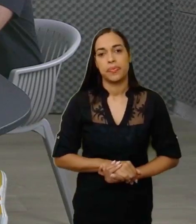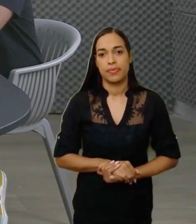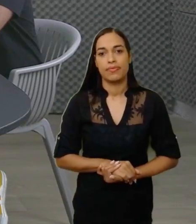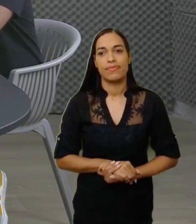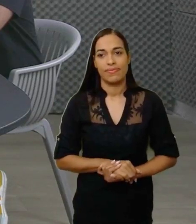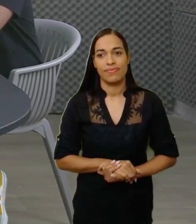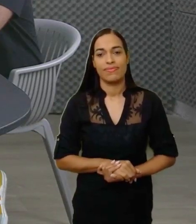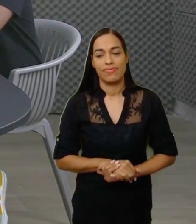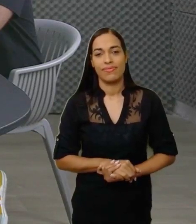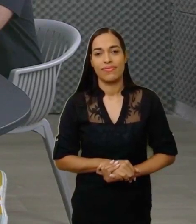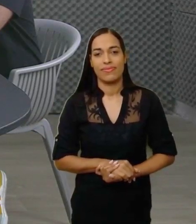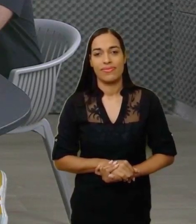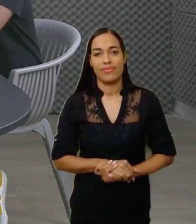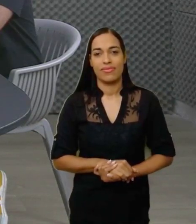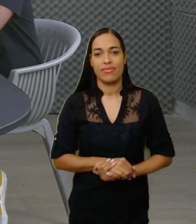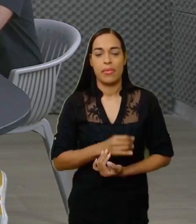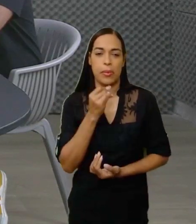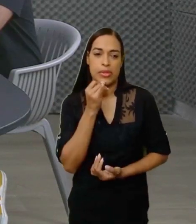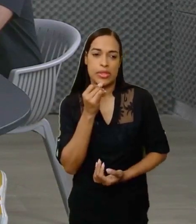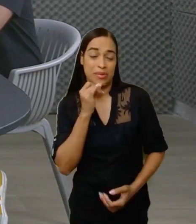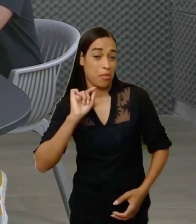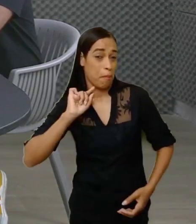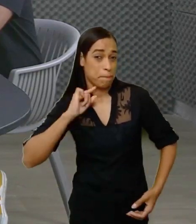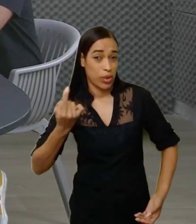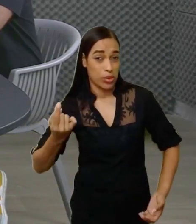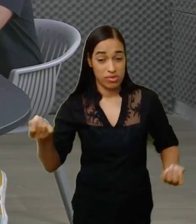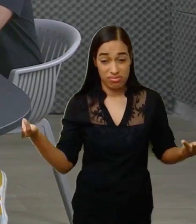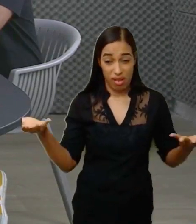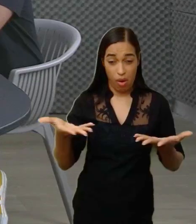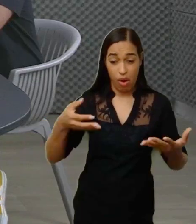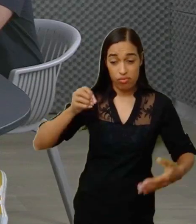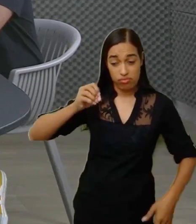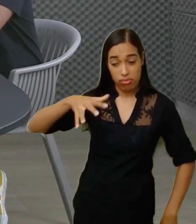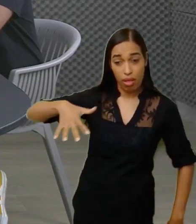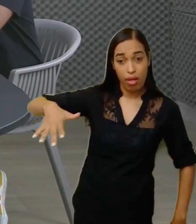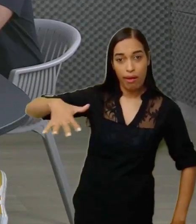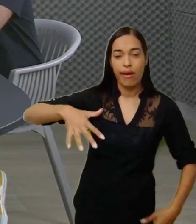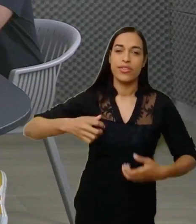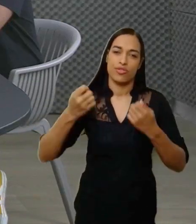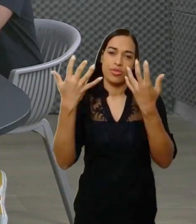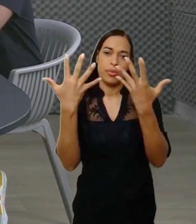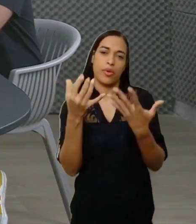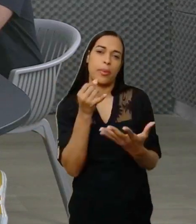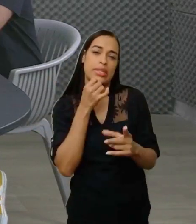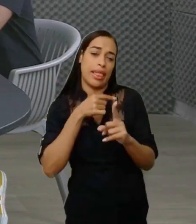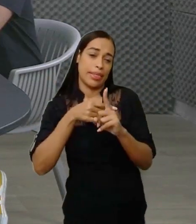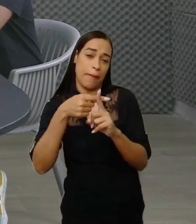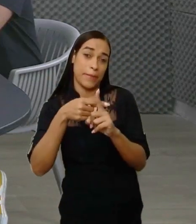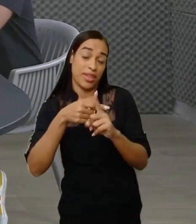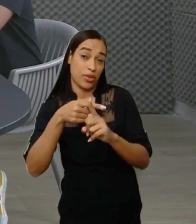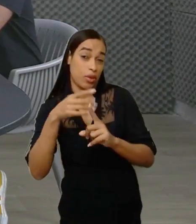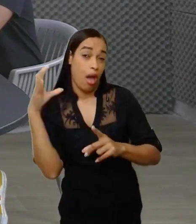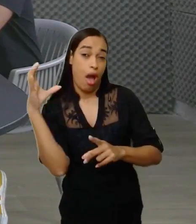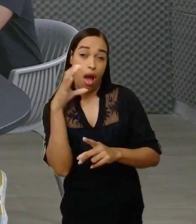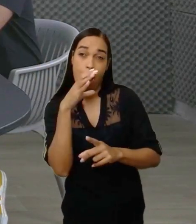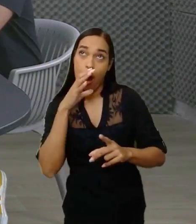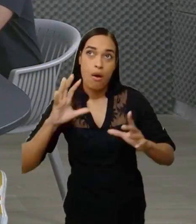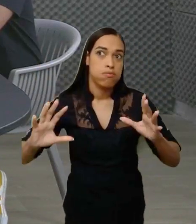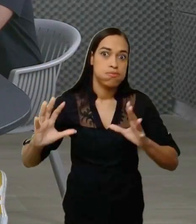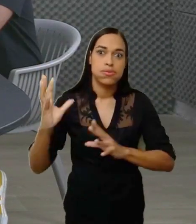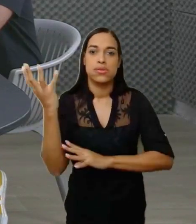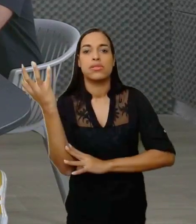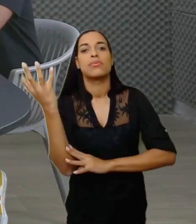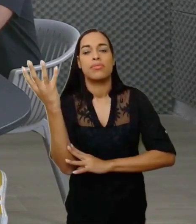volto a falar sobre essa questão da poluição, é muito assustador, né? A gente falou até sobre o aquecimento global. Isso. Qual é o impacto do aquecimento global